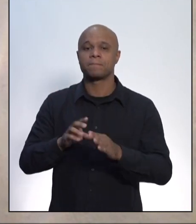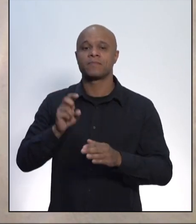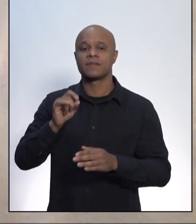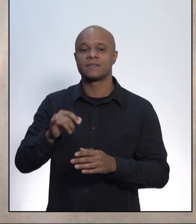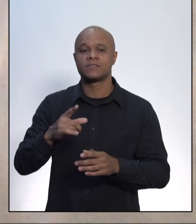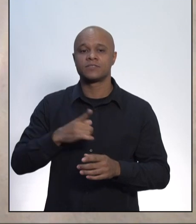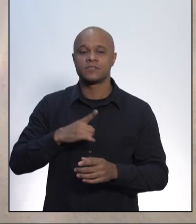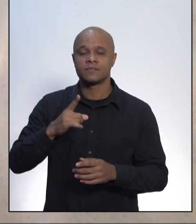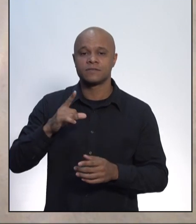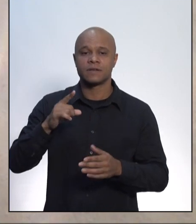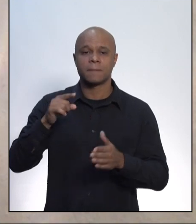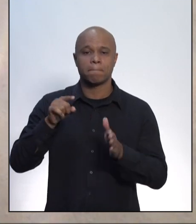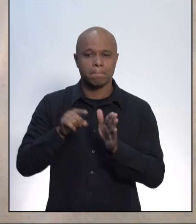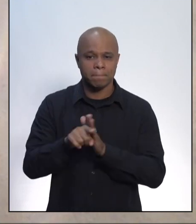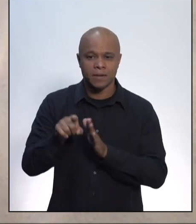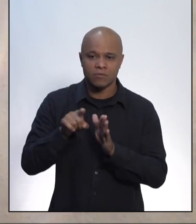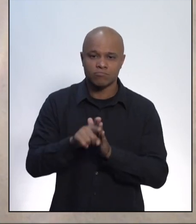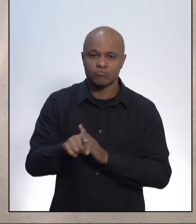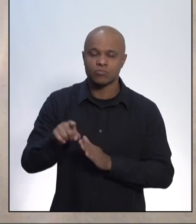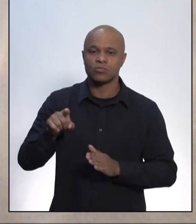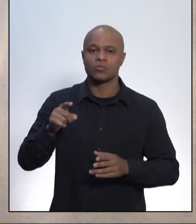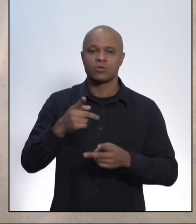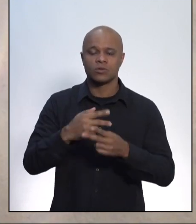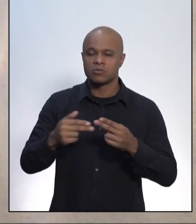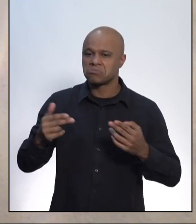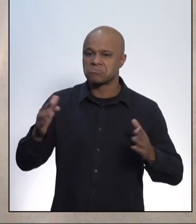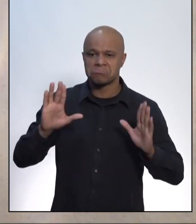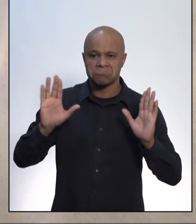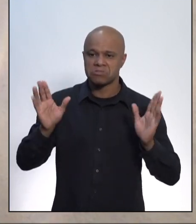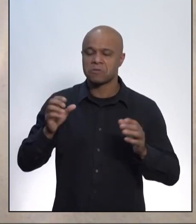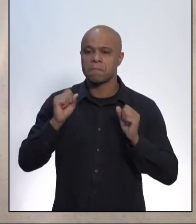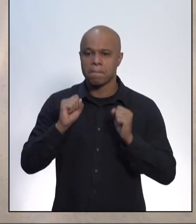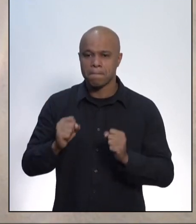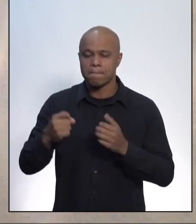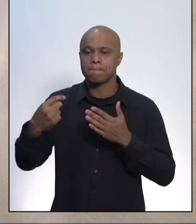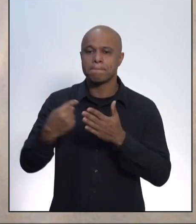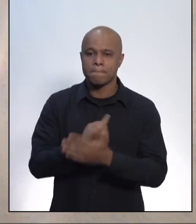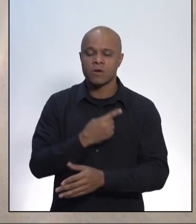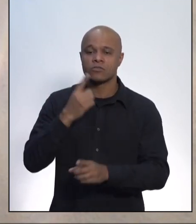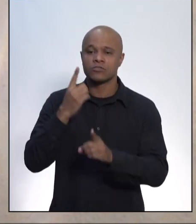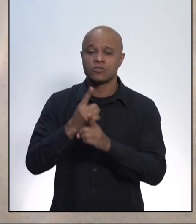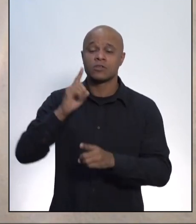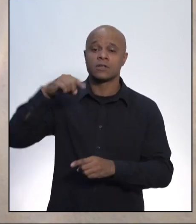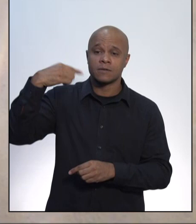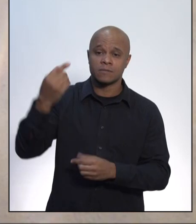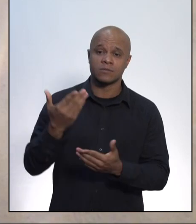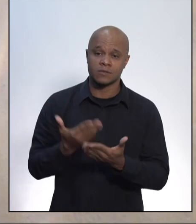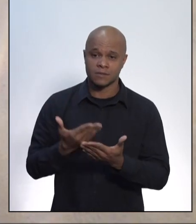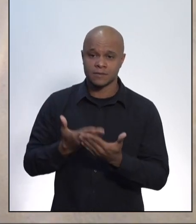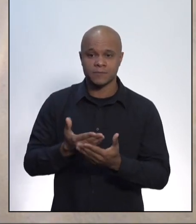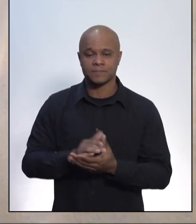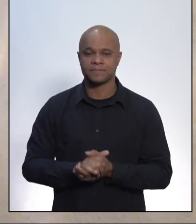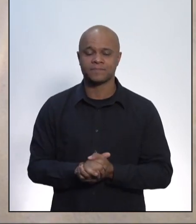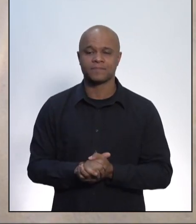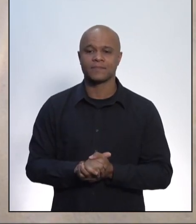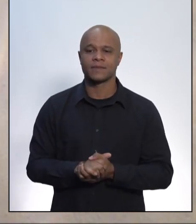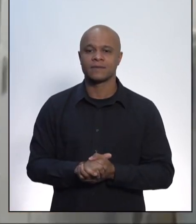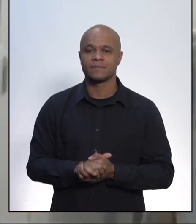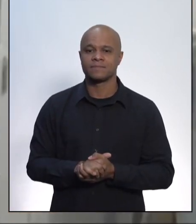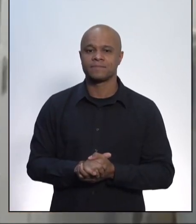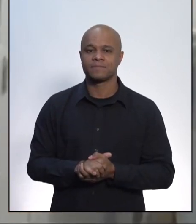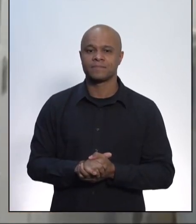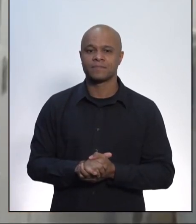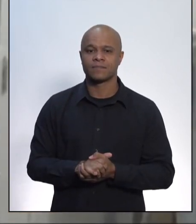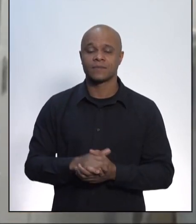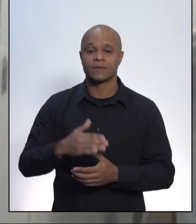alguém tiver mais alguma pergunta, tá? Para poder a gente se encontrar após essa aula, tá, Bruno? Se quiser falar o seu aí.